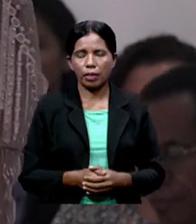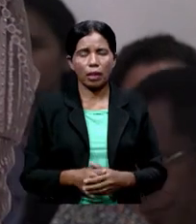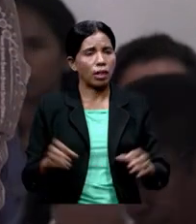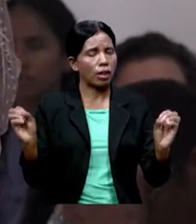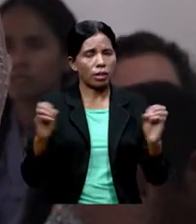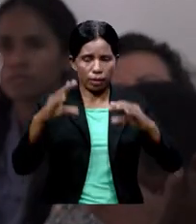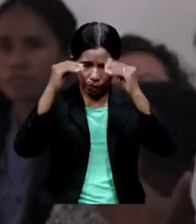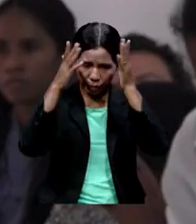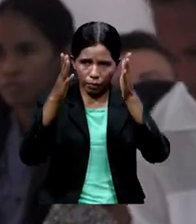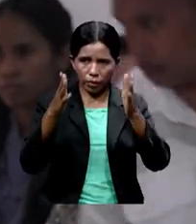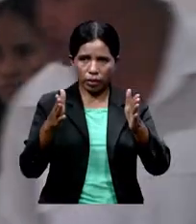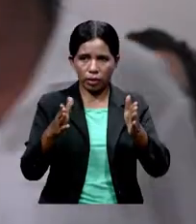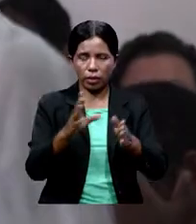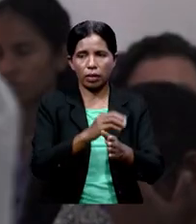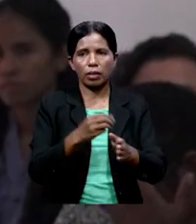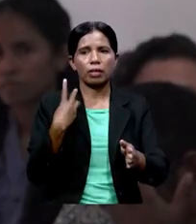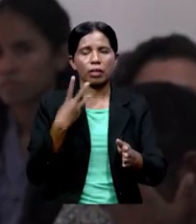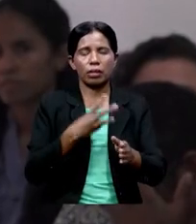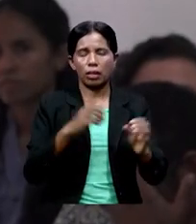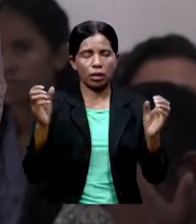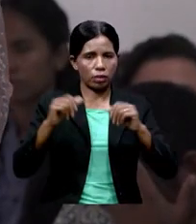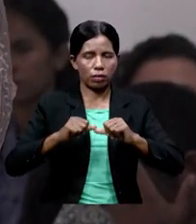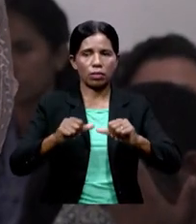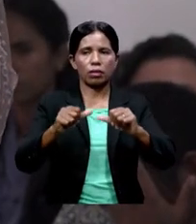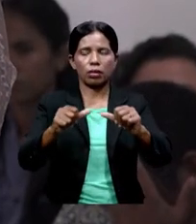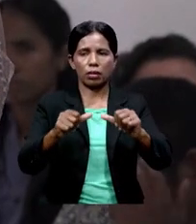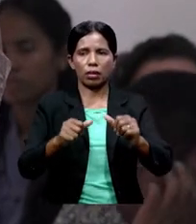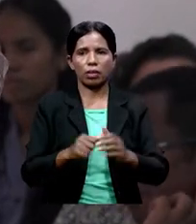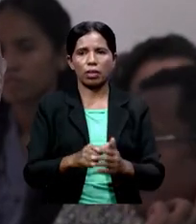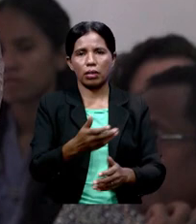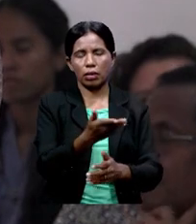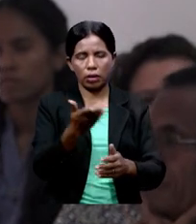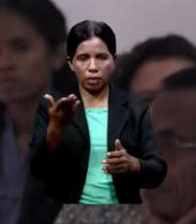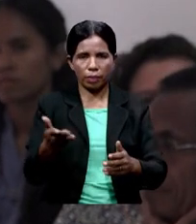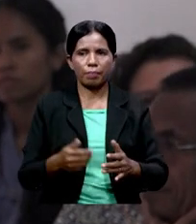professores, como poderíamos avançar? Crescer e evoluir?